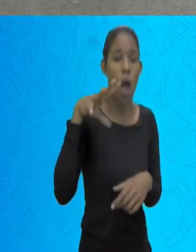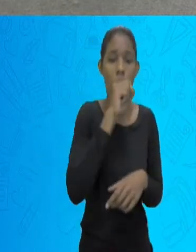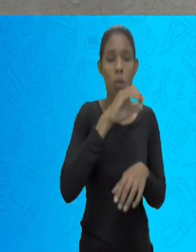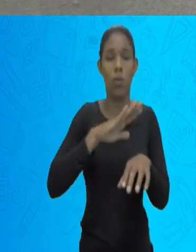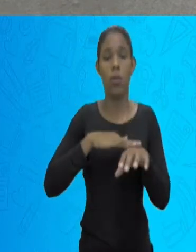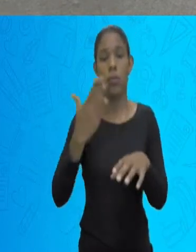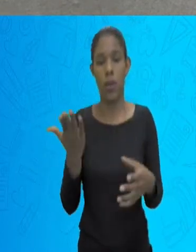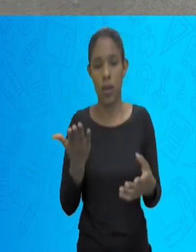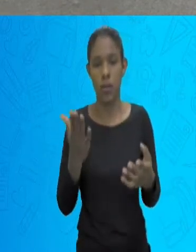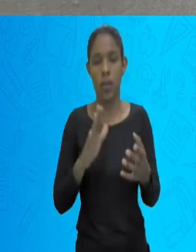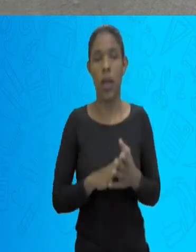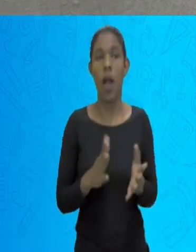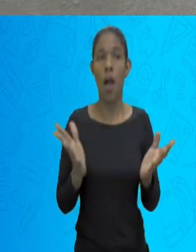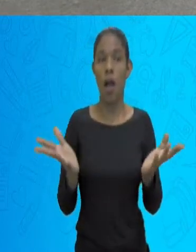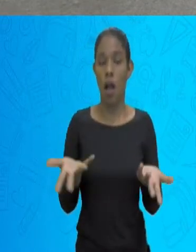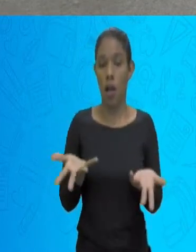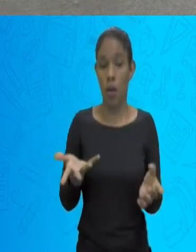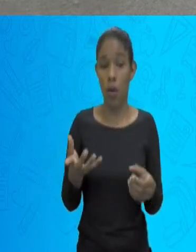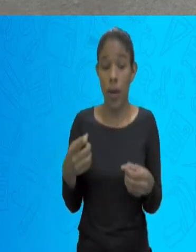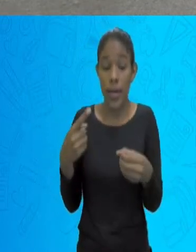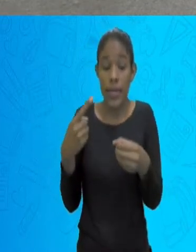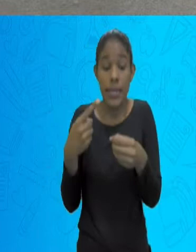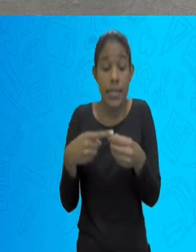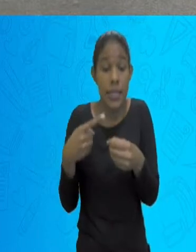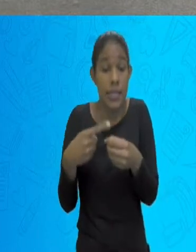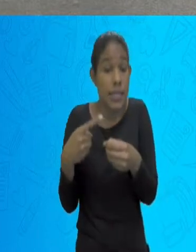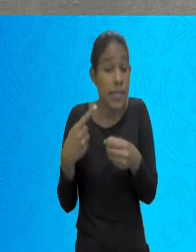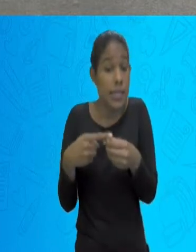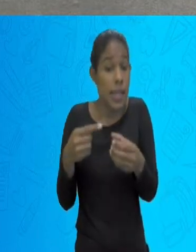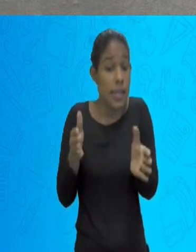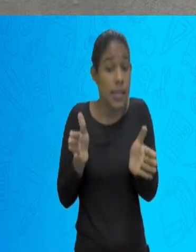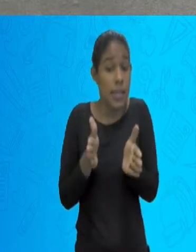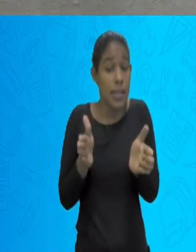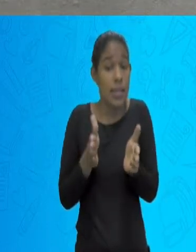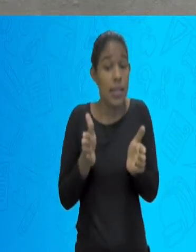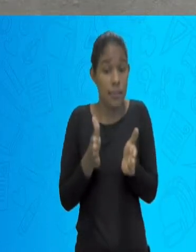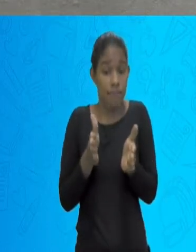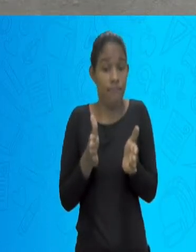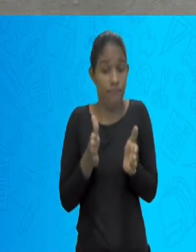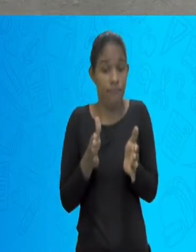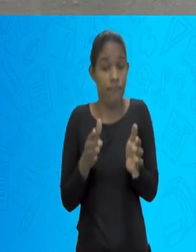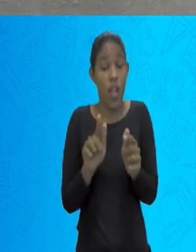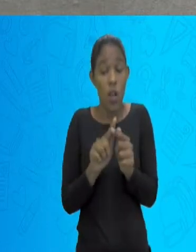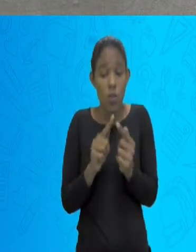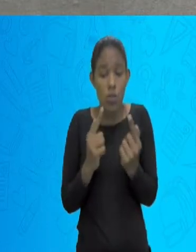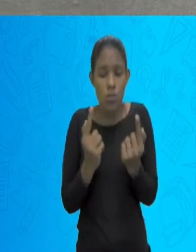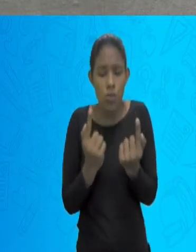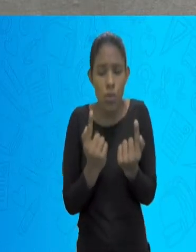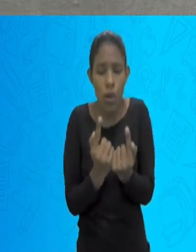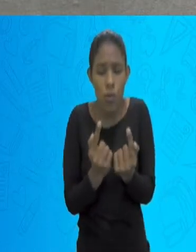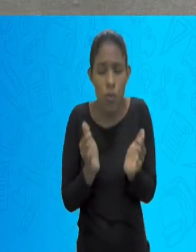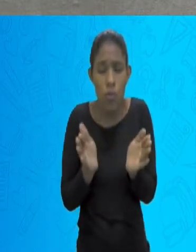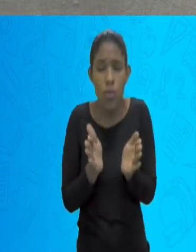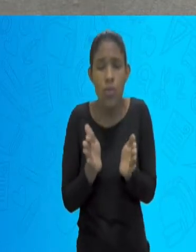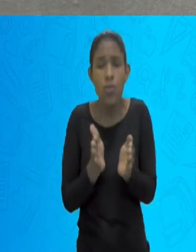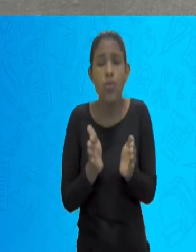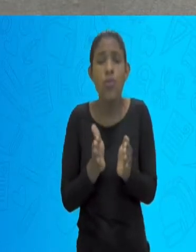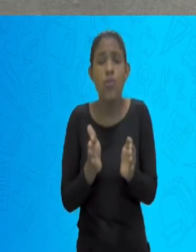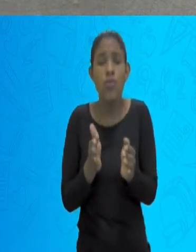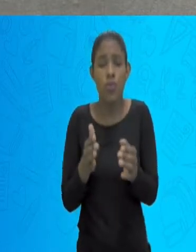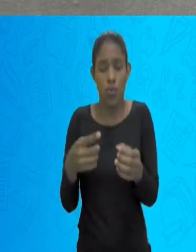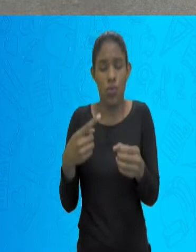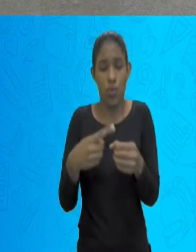cidade pequena. Aqui sim, o tamanho geográfico é menor, não é uma cidade muito extensa,